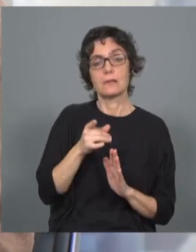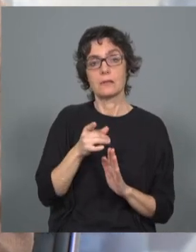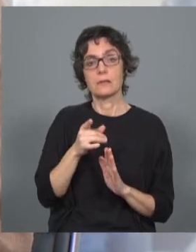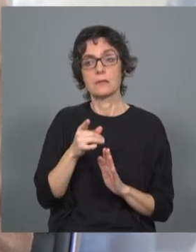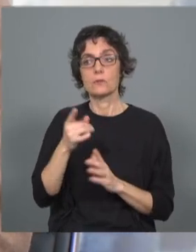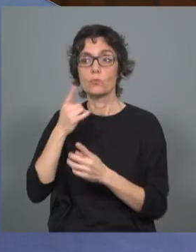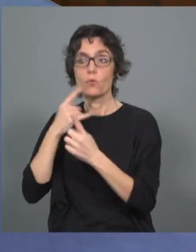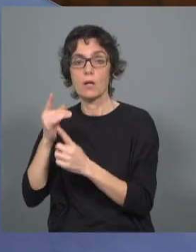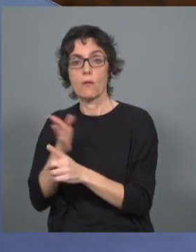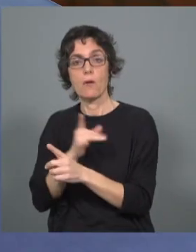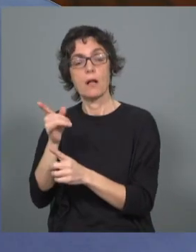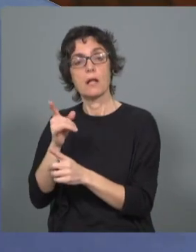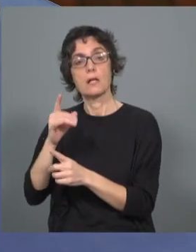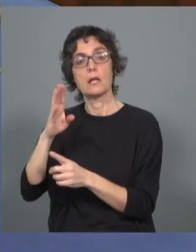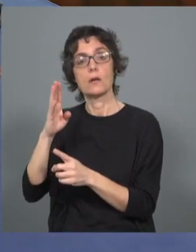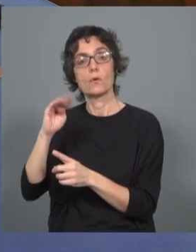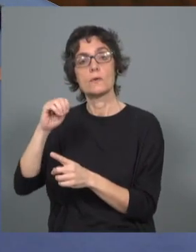Samuel ali da Capela das Amoreiras, que é um professor